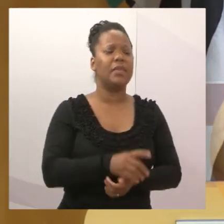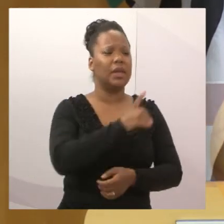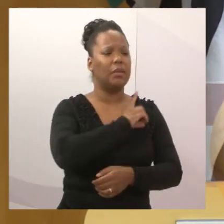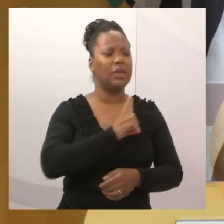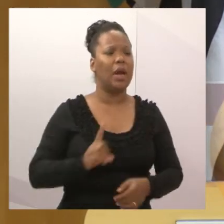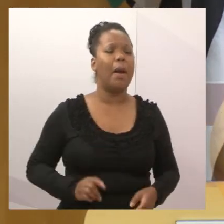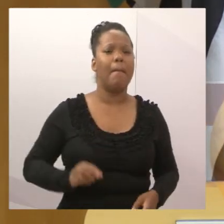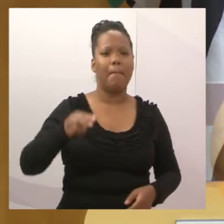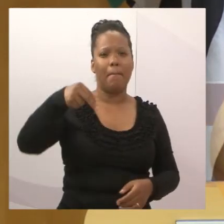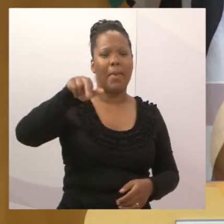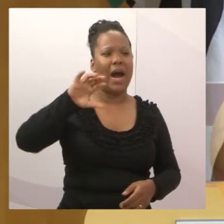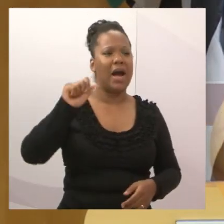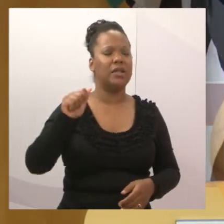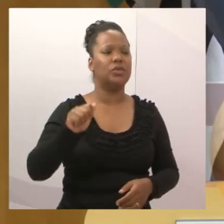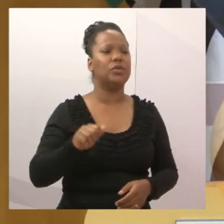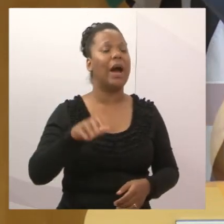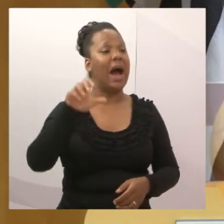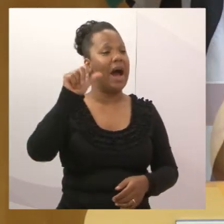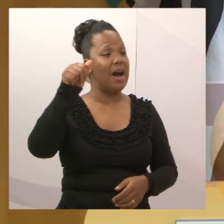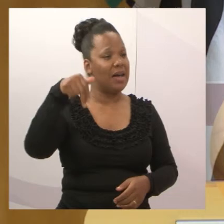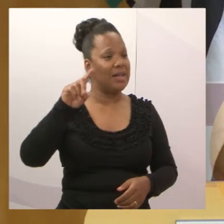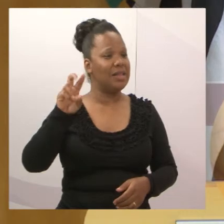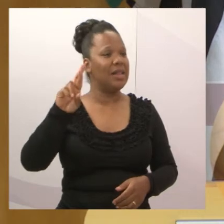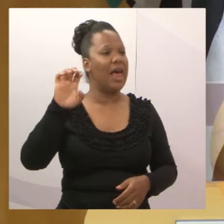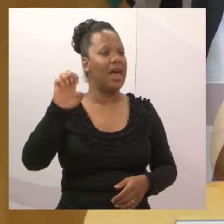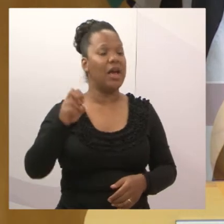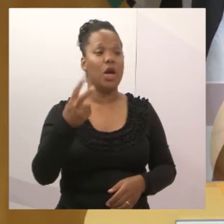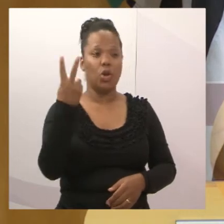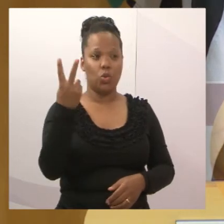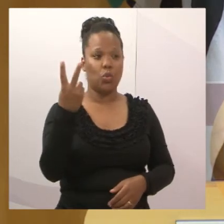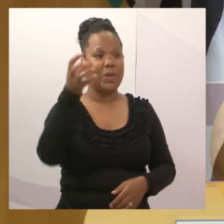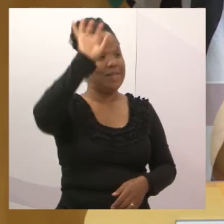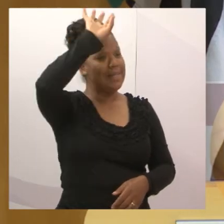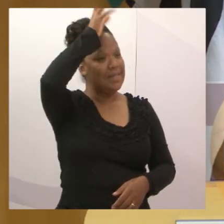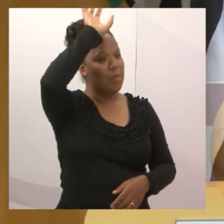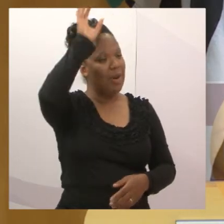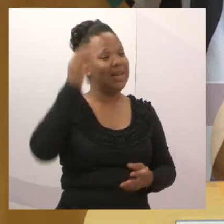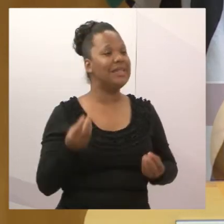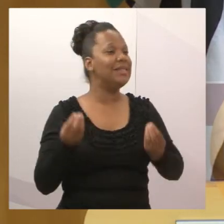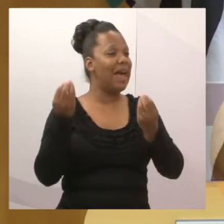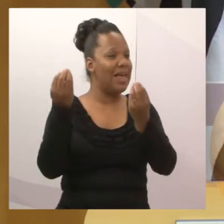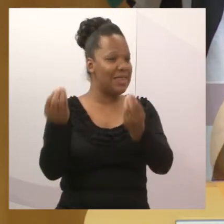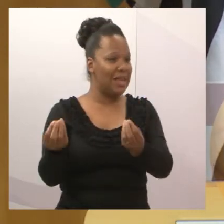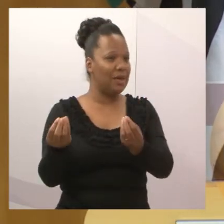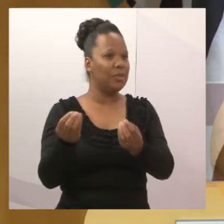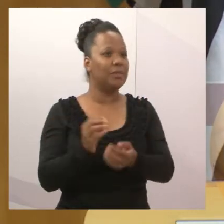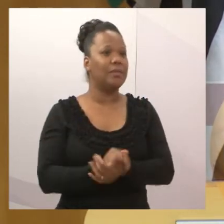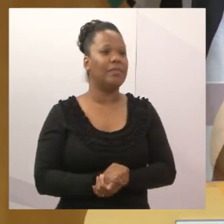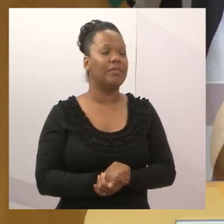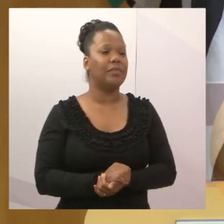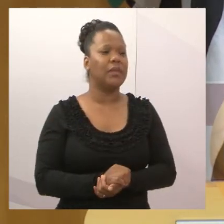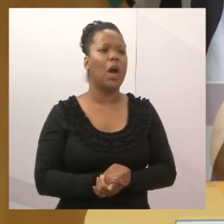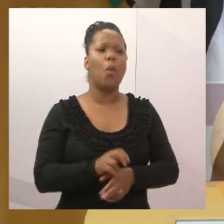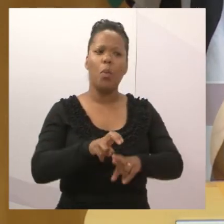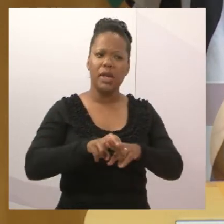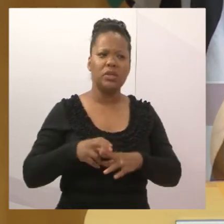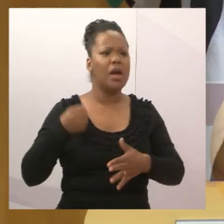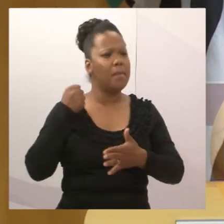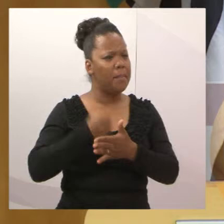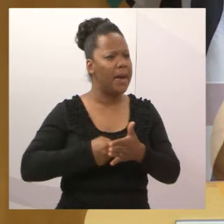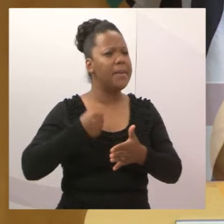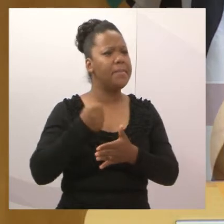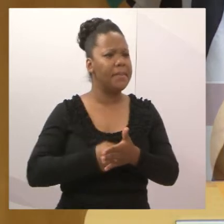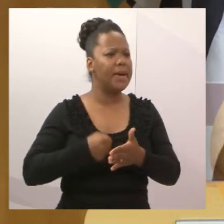do Prado, né, recentemente acabamos de entregar 2 ambulâncias aqui, e é por esse motivo que a gente cobra.